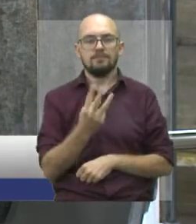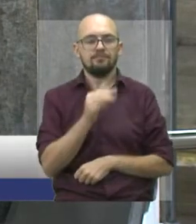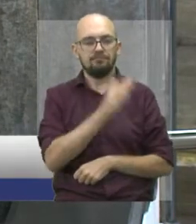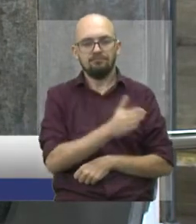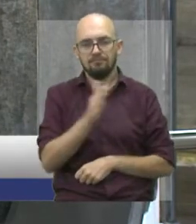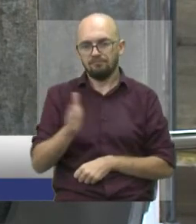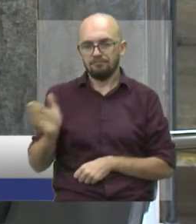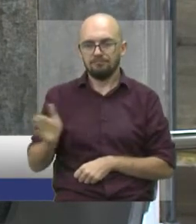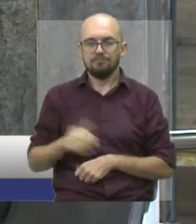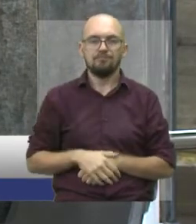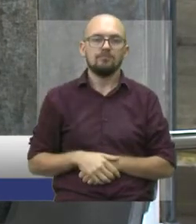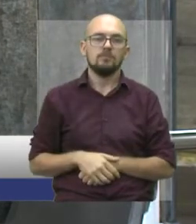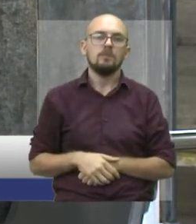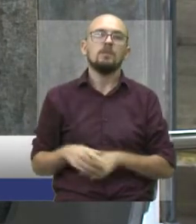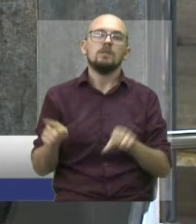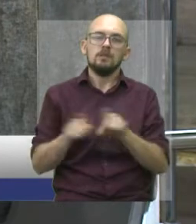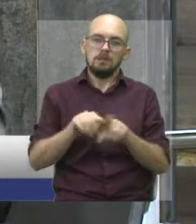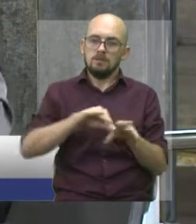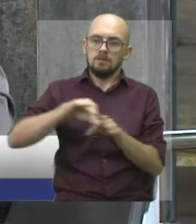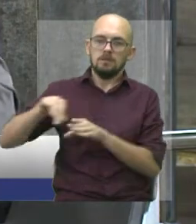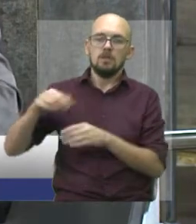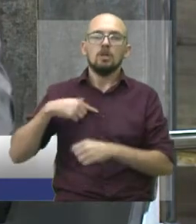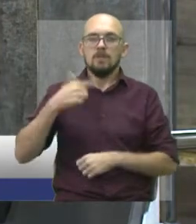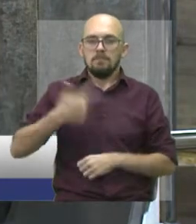tenho também aqui três respostas de requerimento.